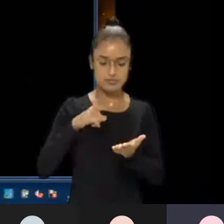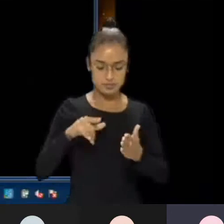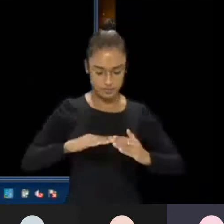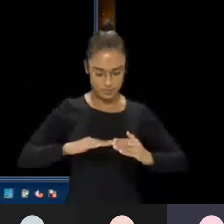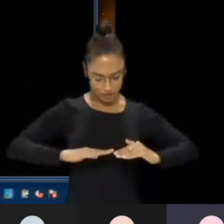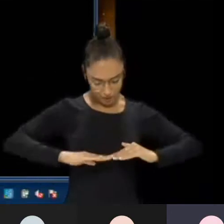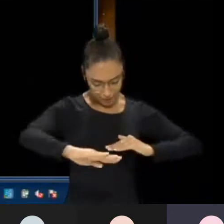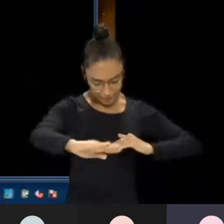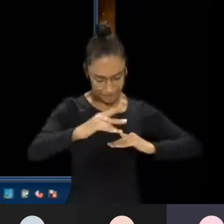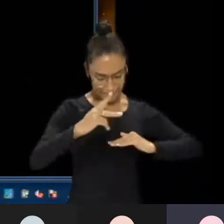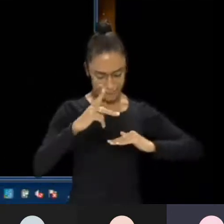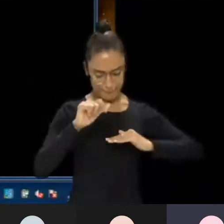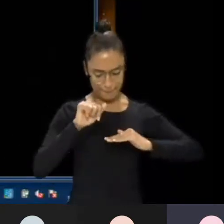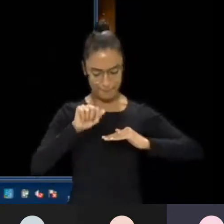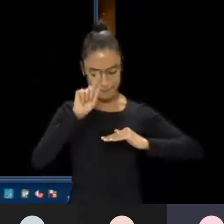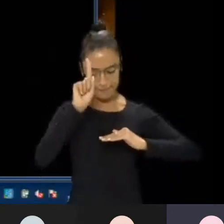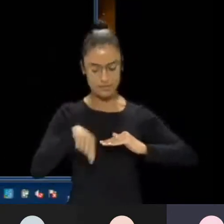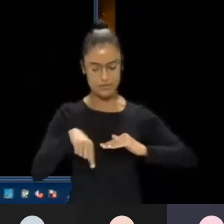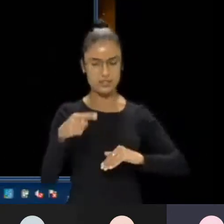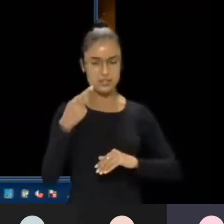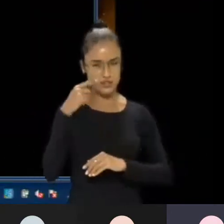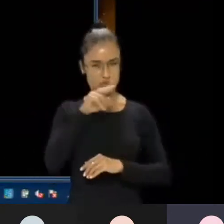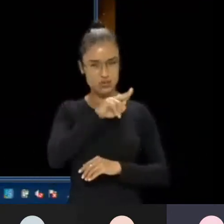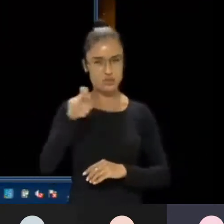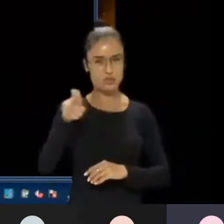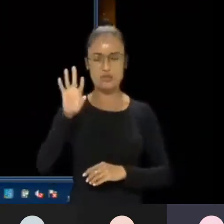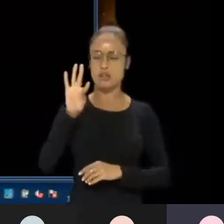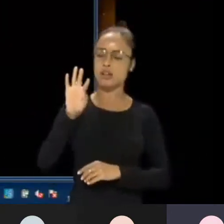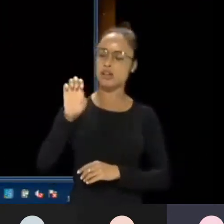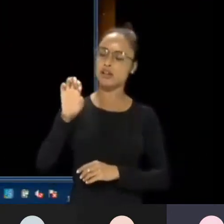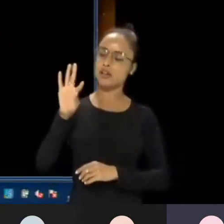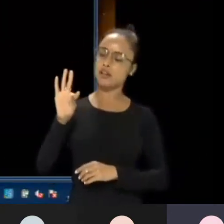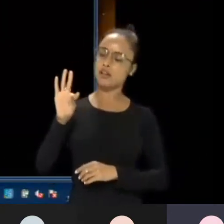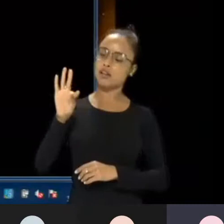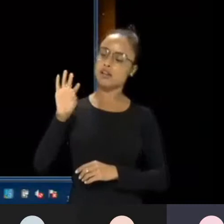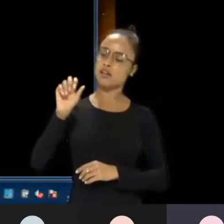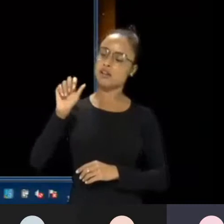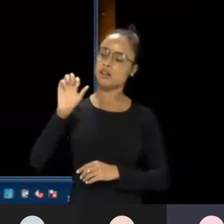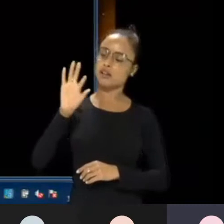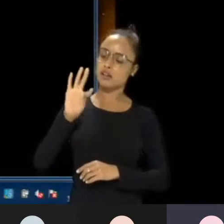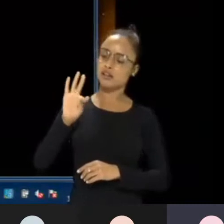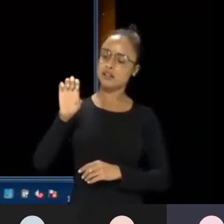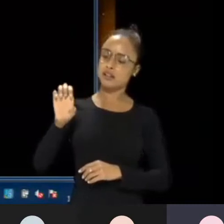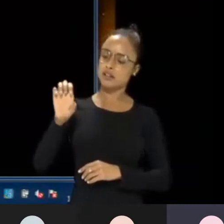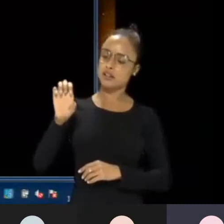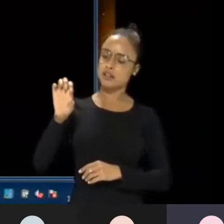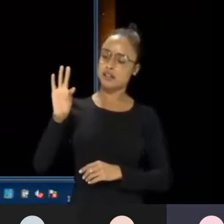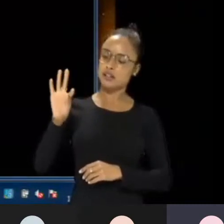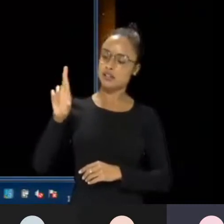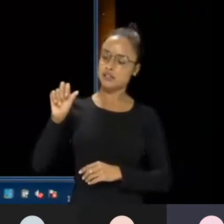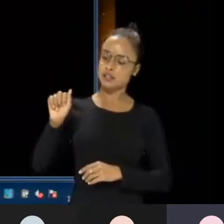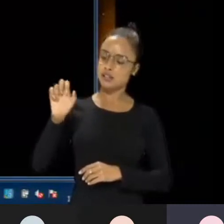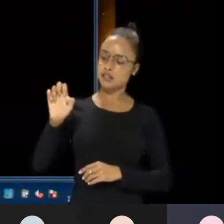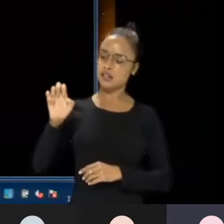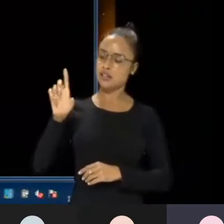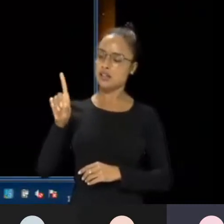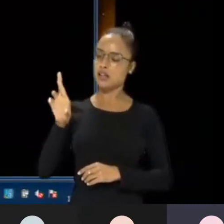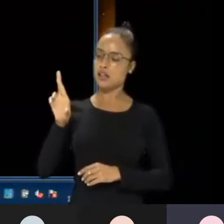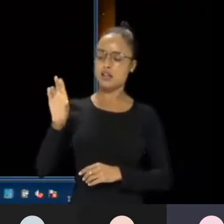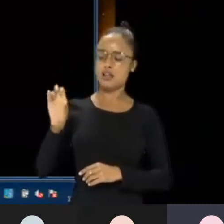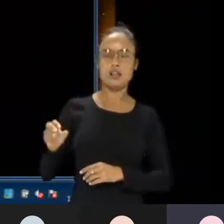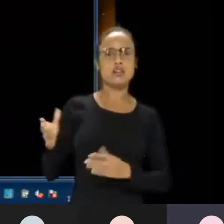plana aqui, mas na verdade é um tetraedro, aquele sólido que nós visualizamos anteriormente. E eu quero compreender como seria